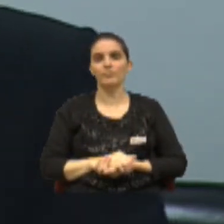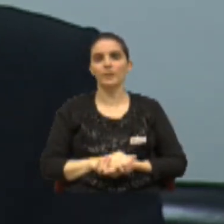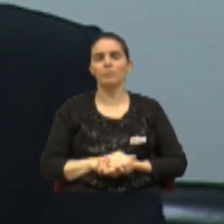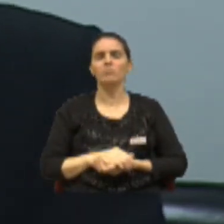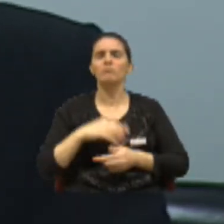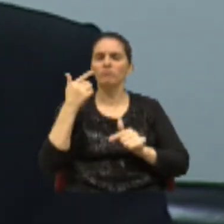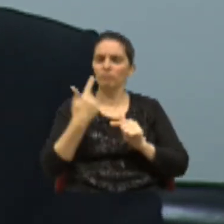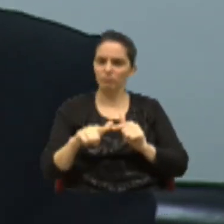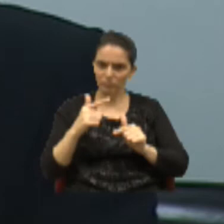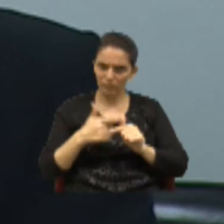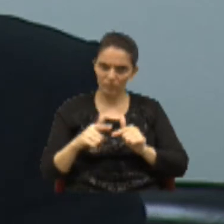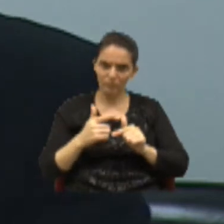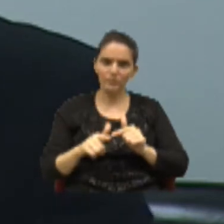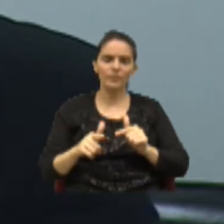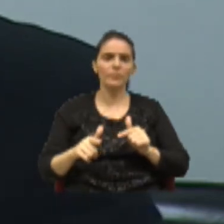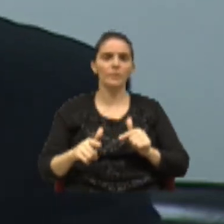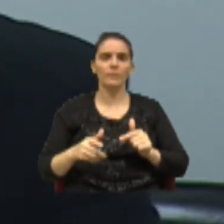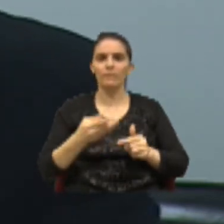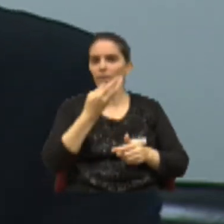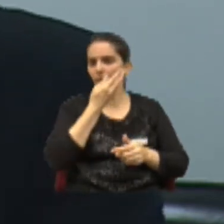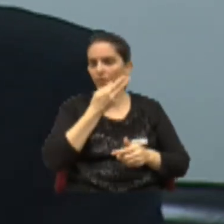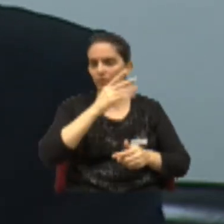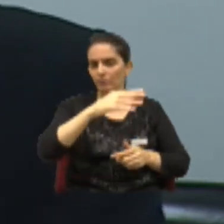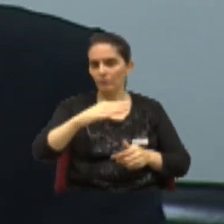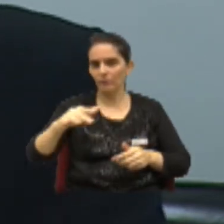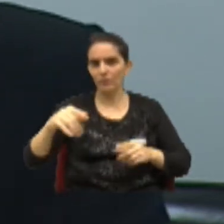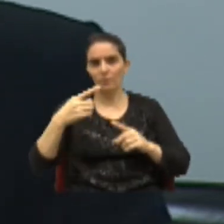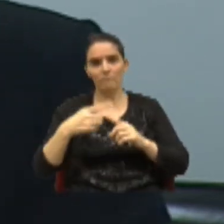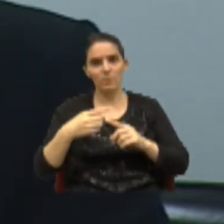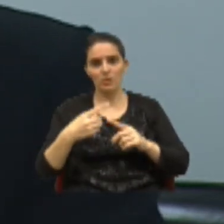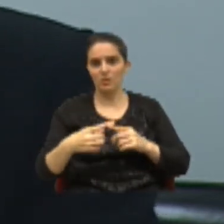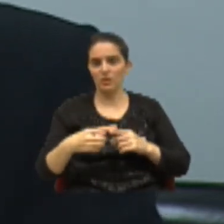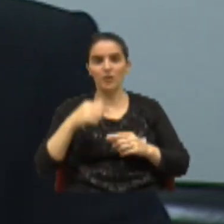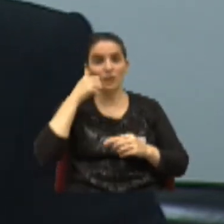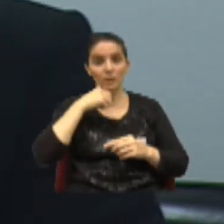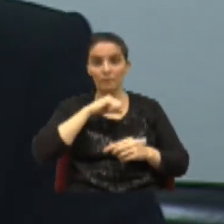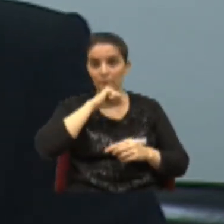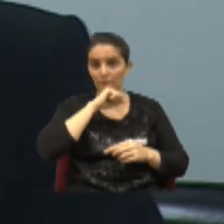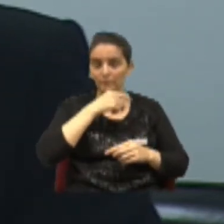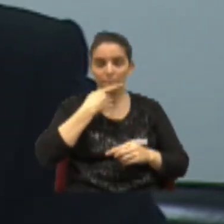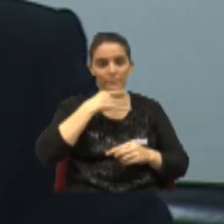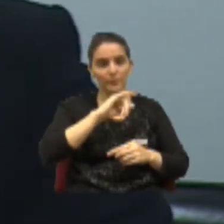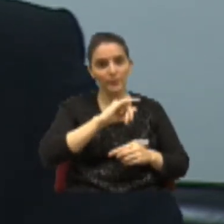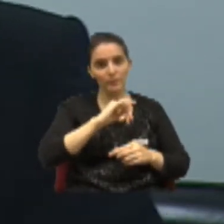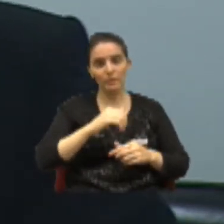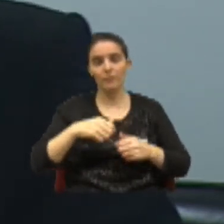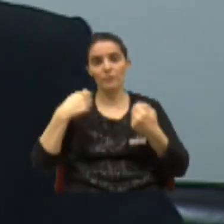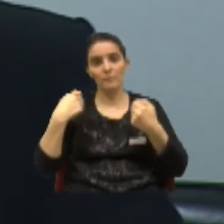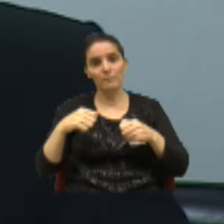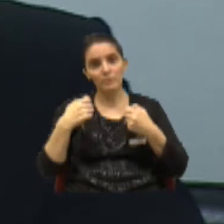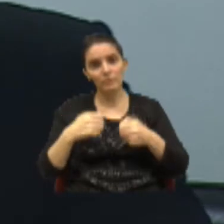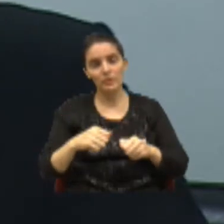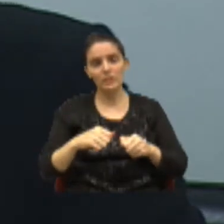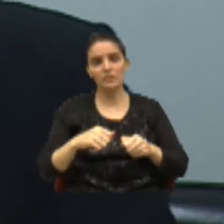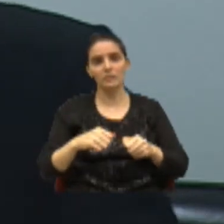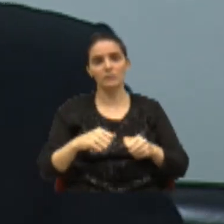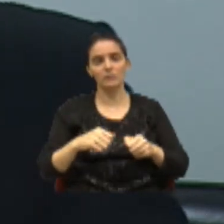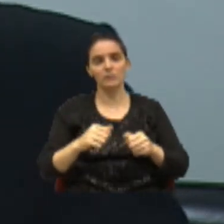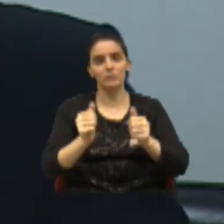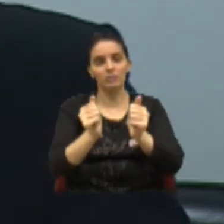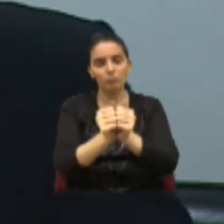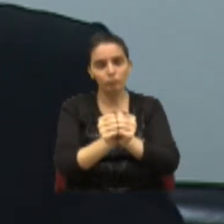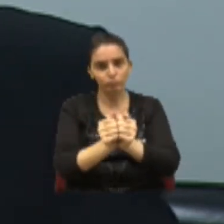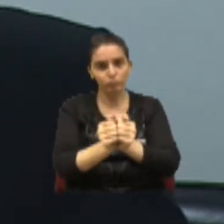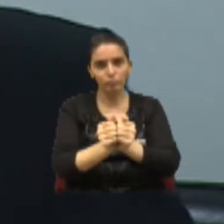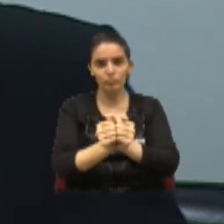prejudicial quando a figura do pai, quando a figura da mãe não está presente na criação e no